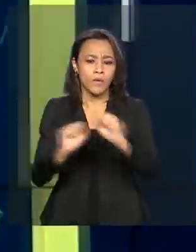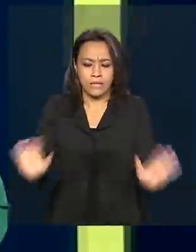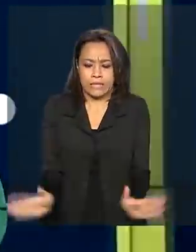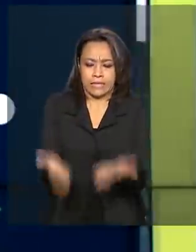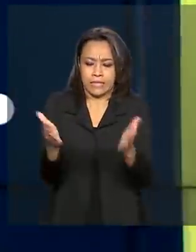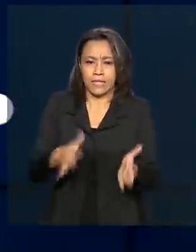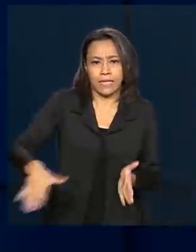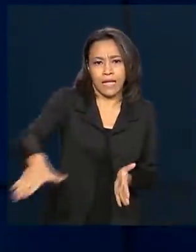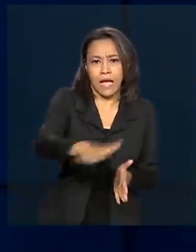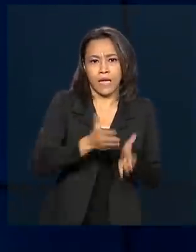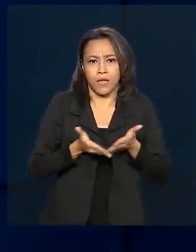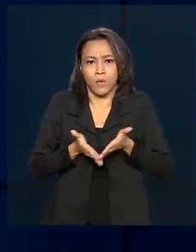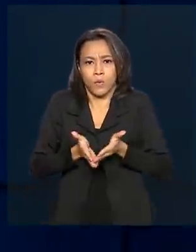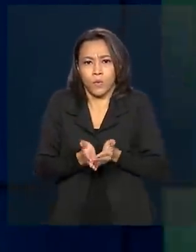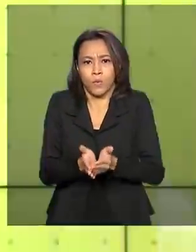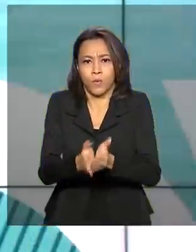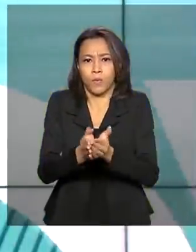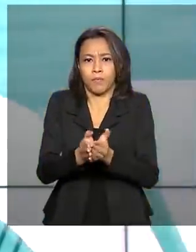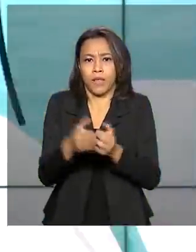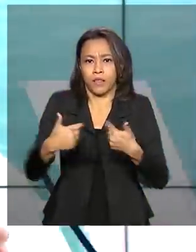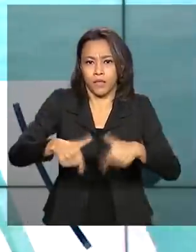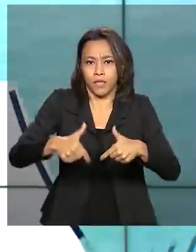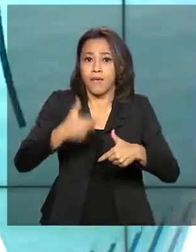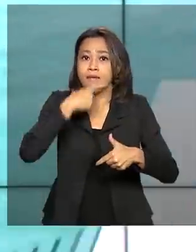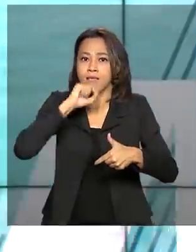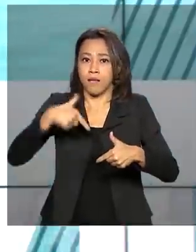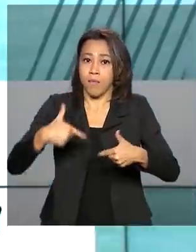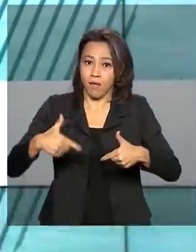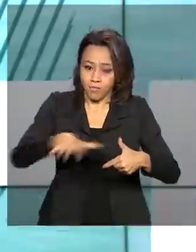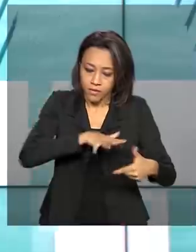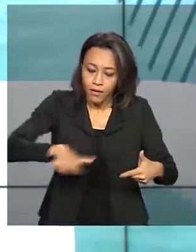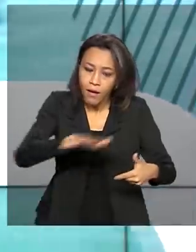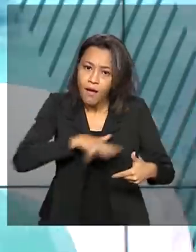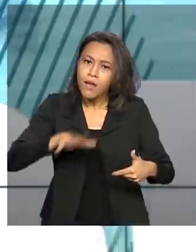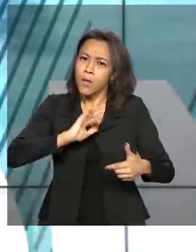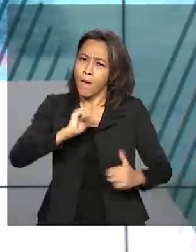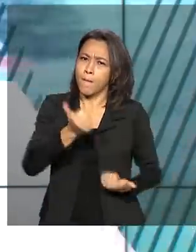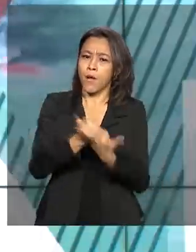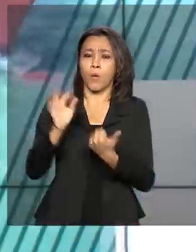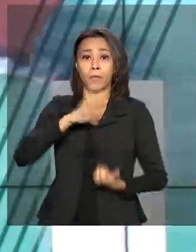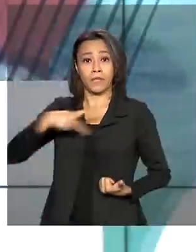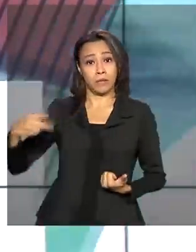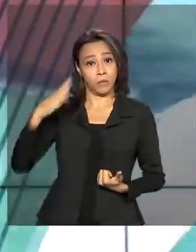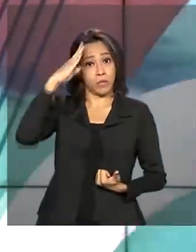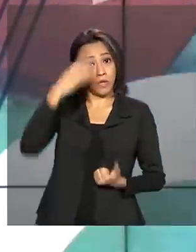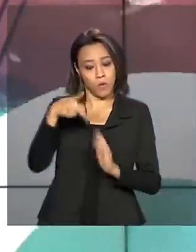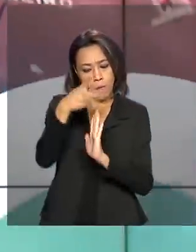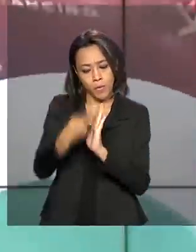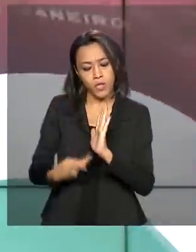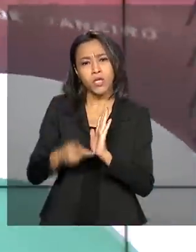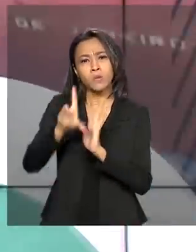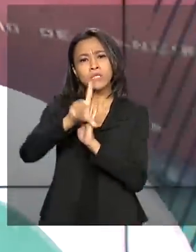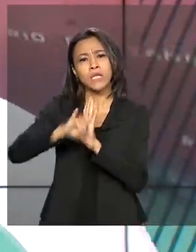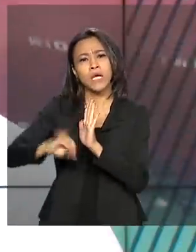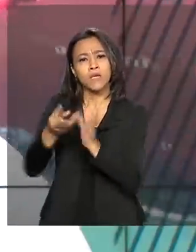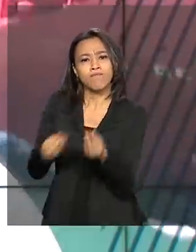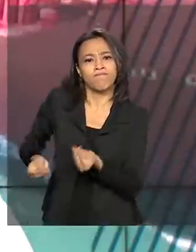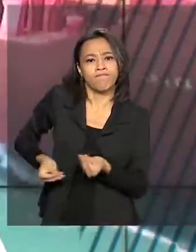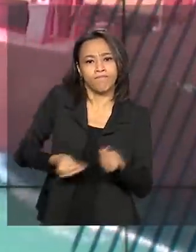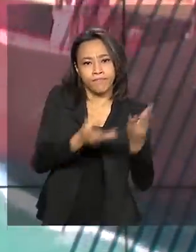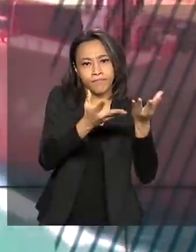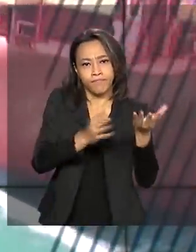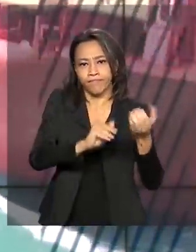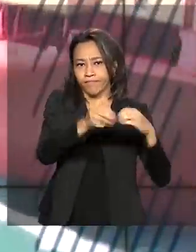aquaviário no país. E para alavancar a área, o presidente Jair Bolsonaro enviou um projeto de lei ao Congresso que